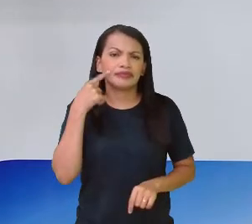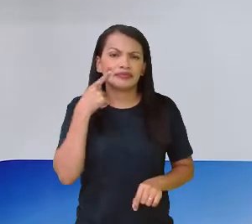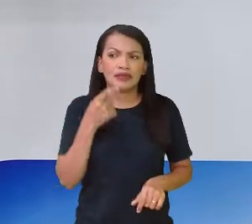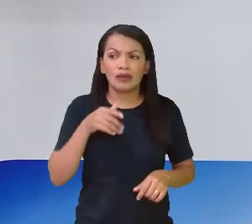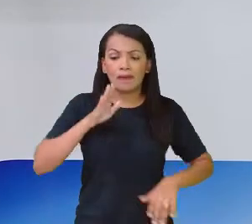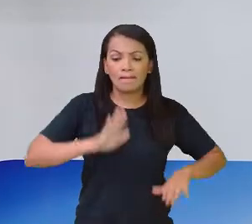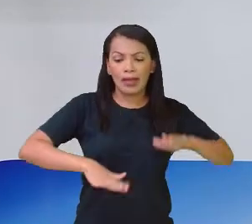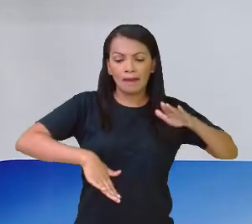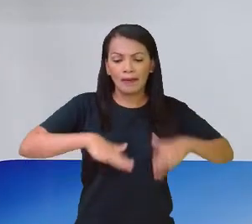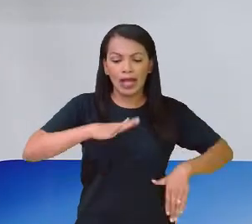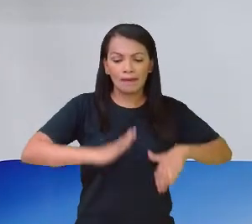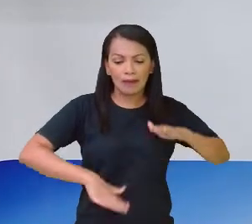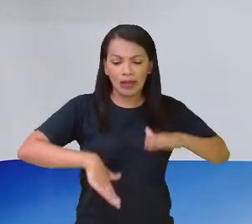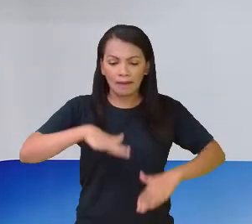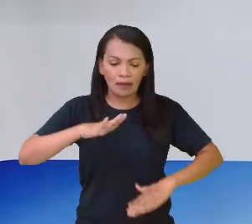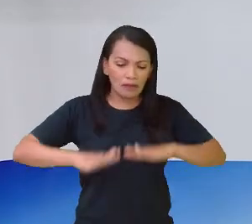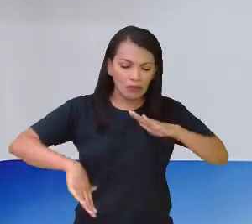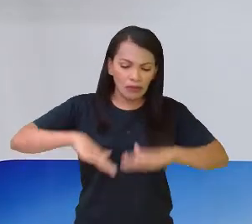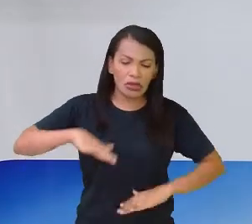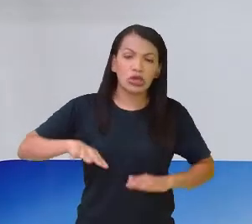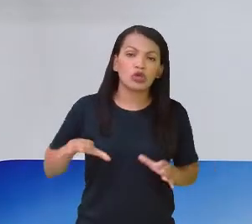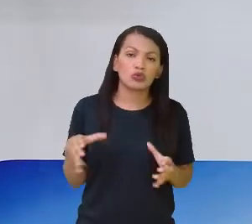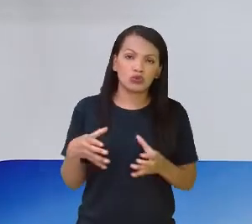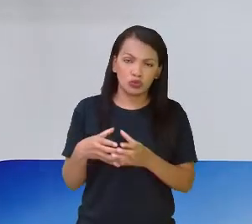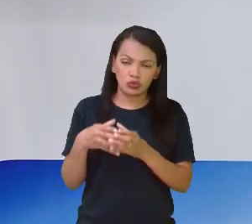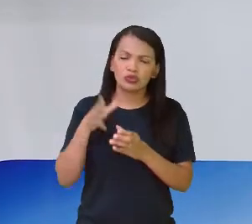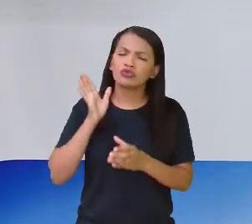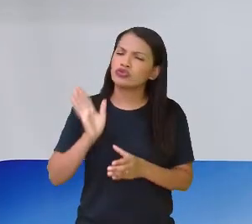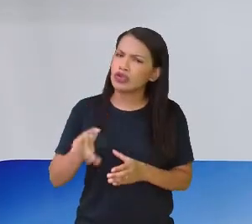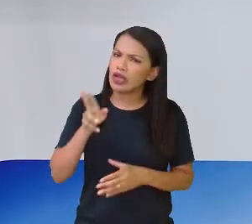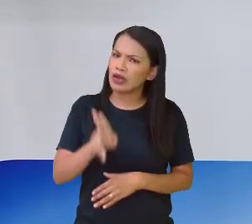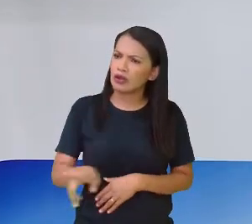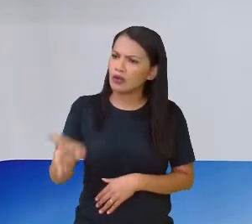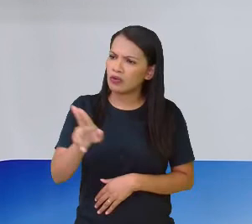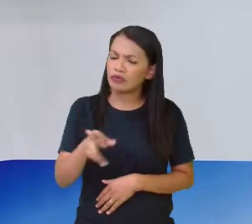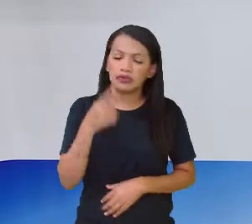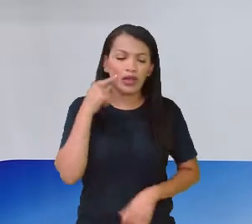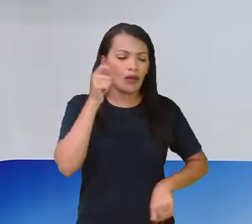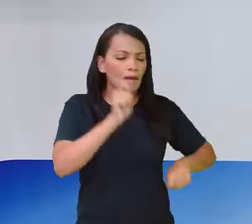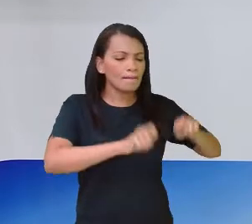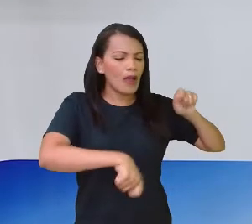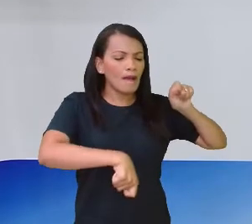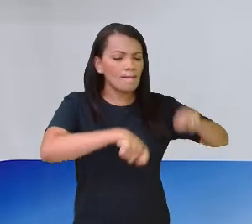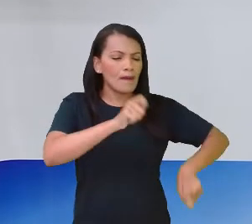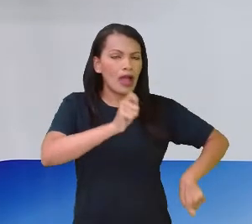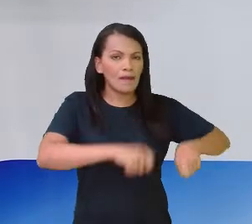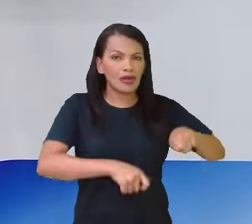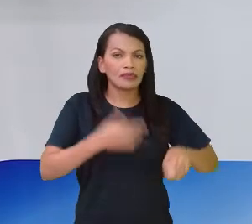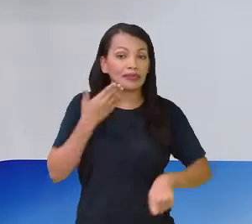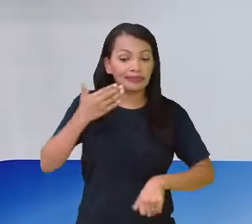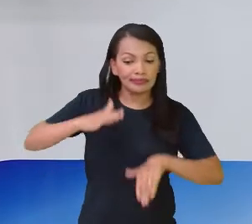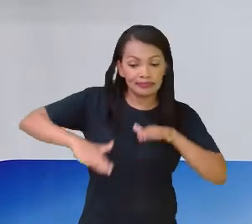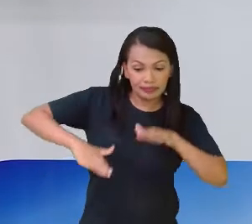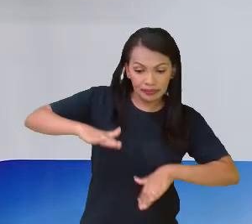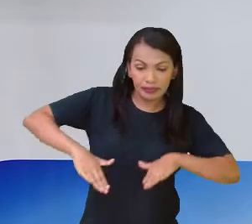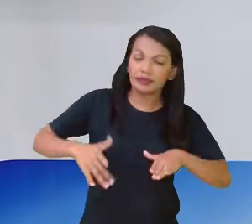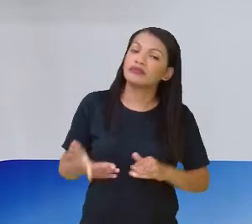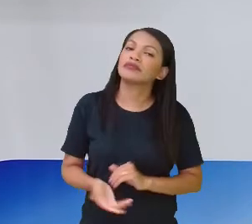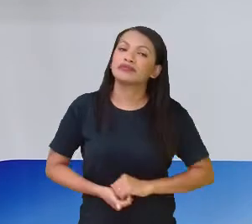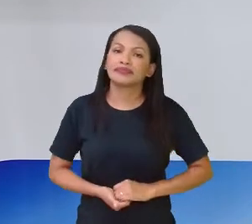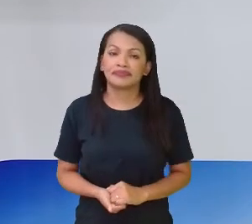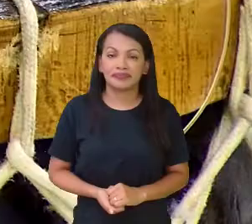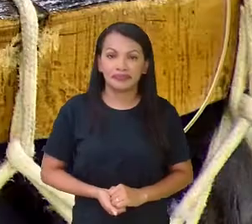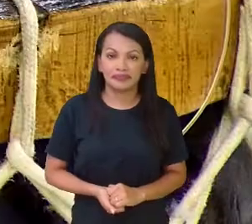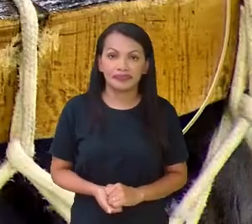as mãos. Então, alguns grupos já começaram a utilizar, mas no seu início a caixa estava lá.